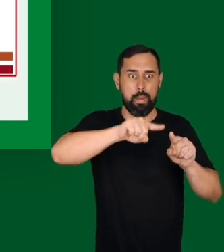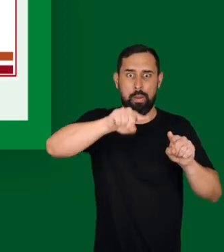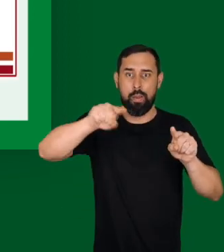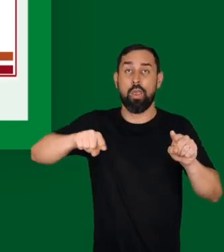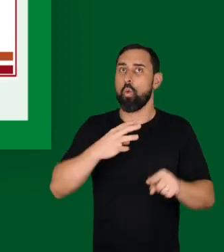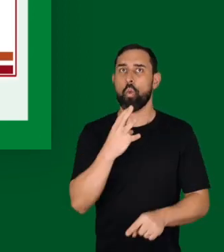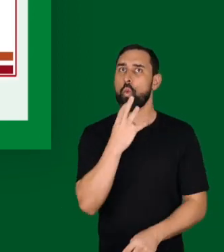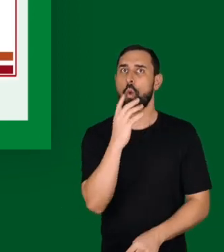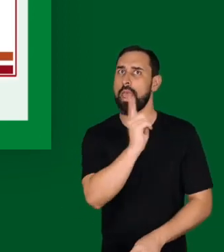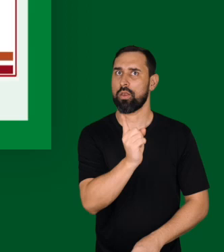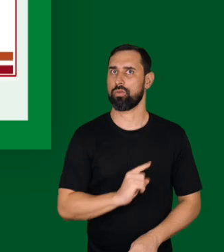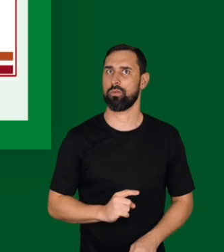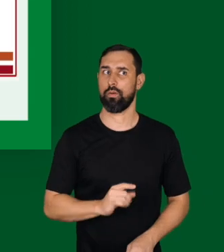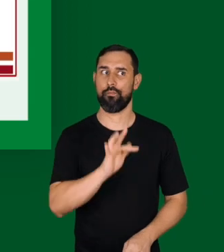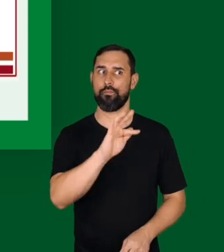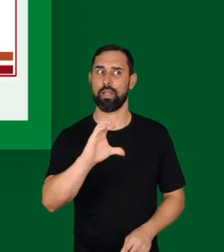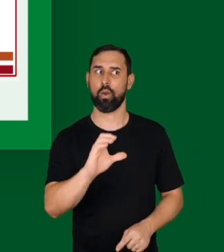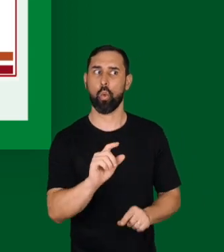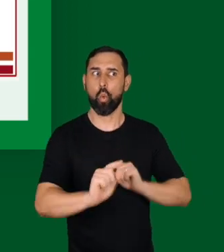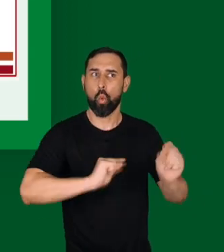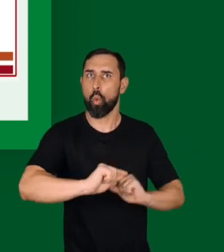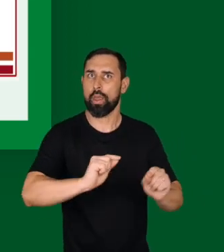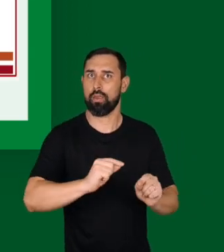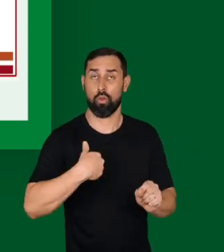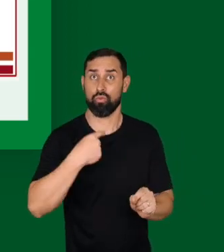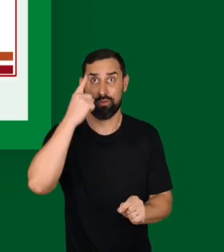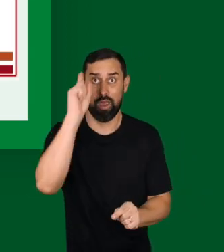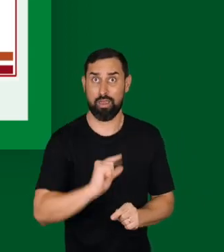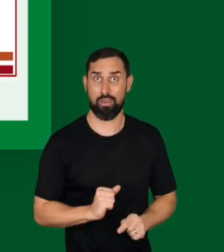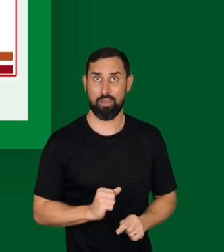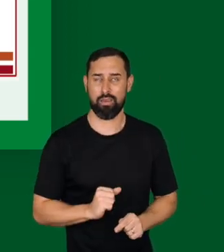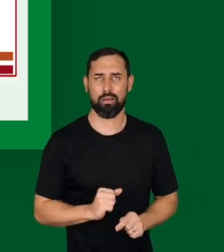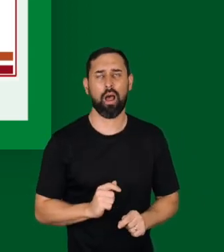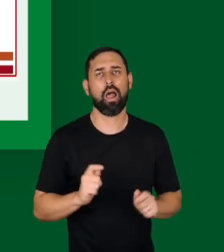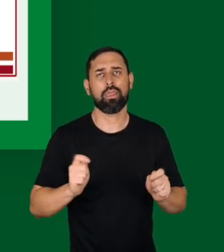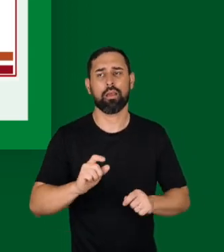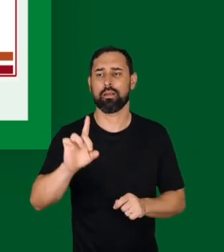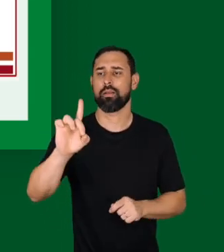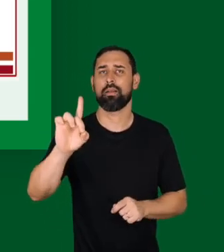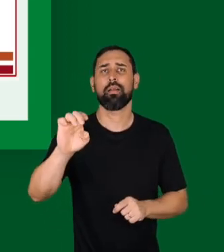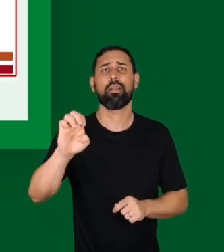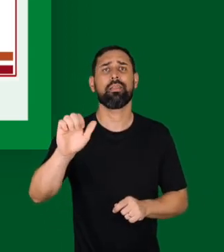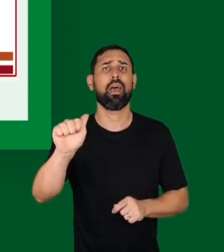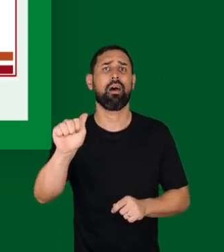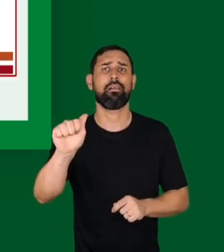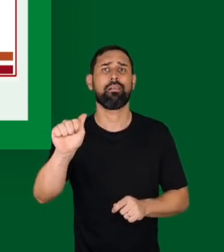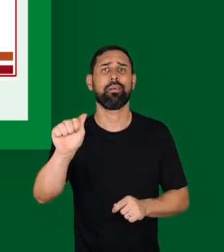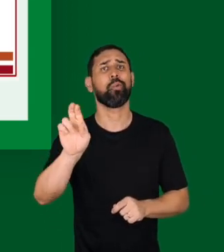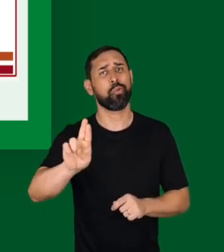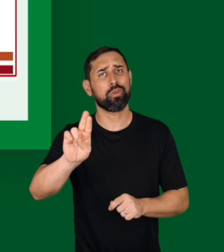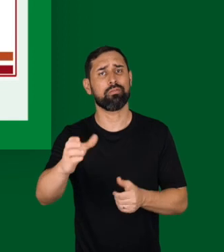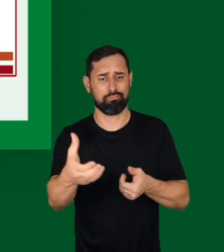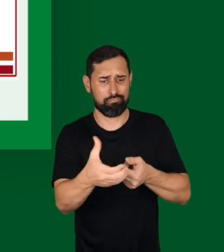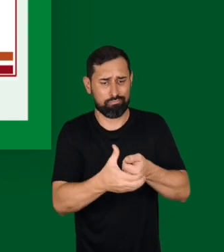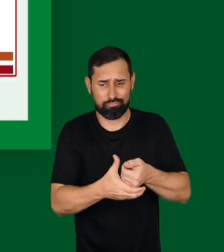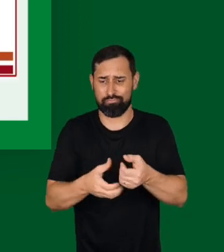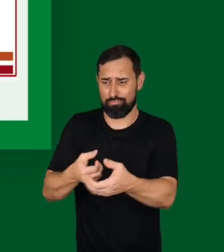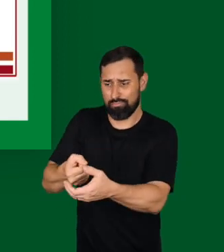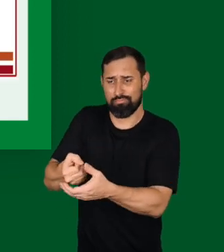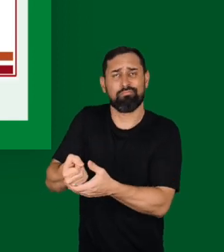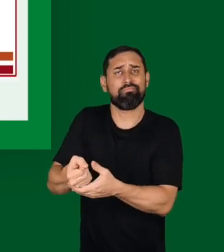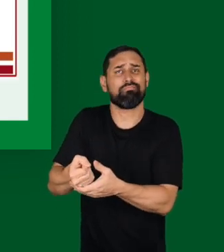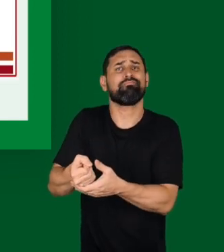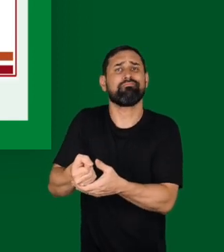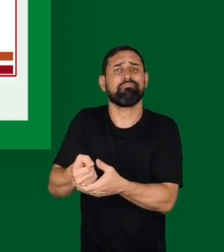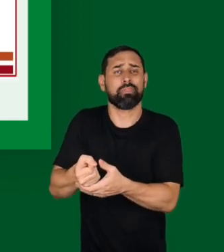num ritmo lá que eu não conheço. Eu não conheço bem ritmo. Nessa situação, você pode até usar a pazinha do DEA, porque o DEA